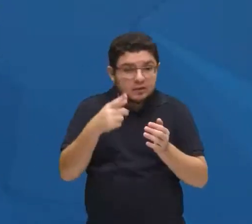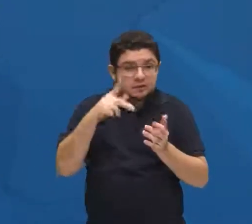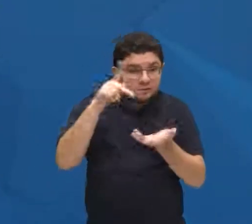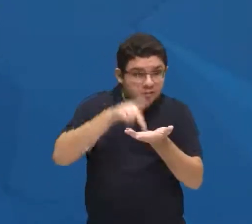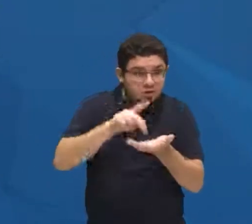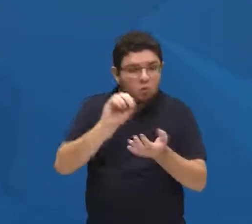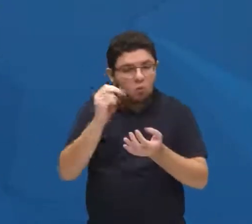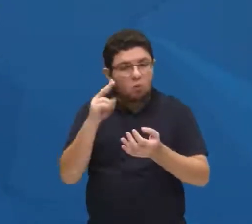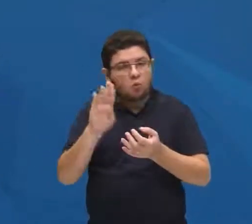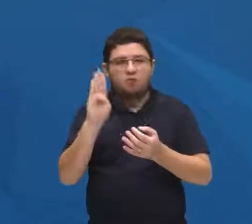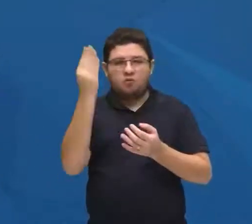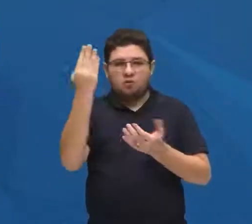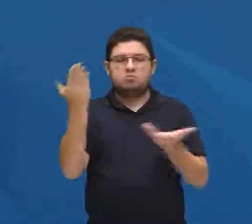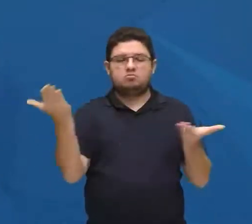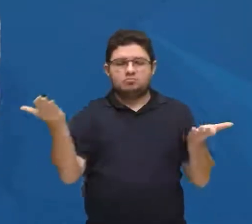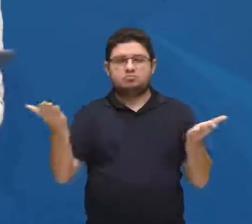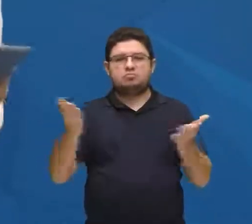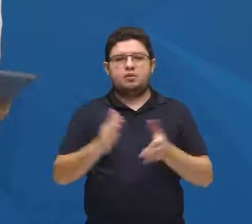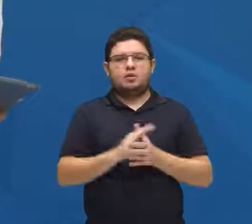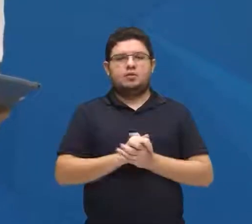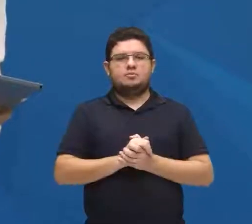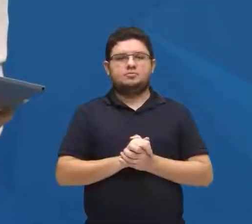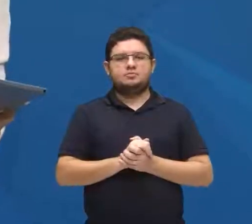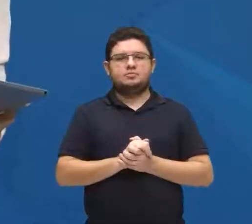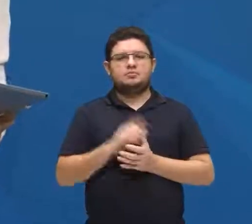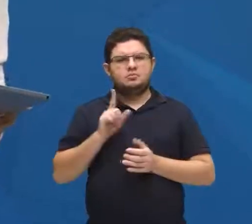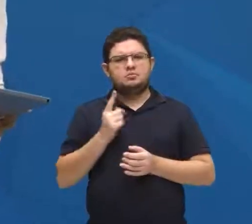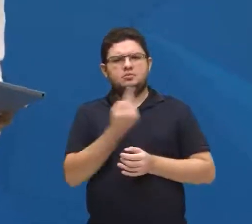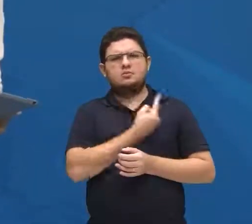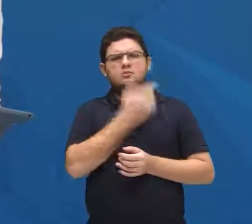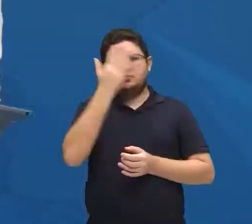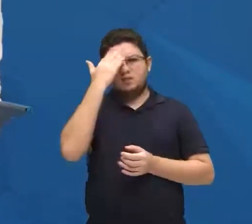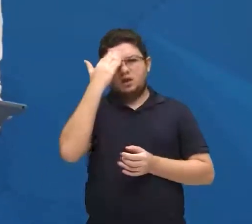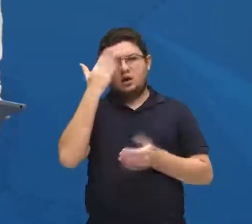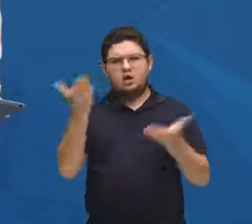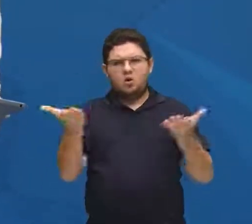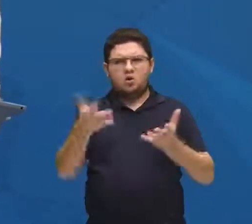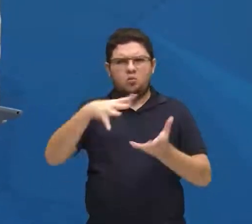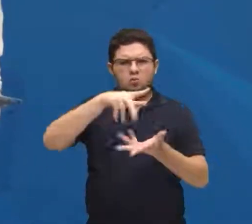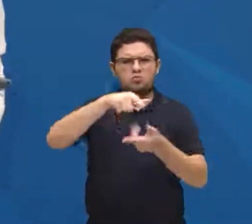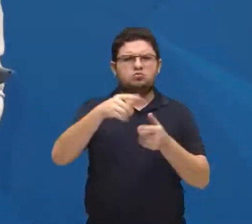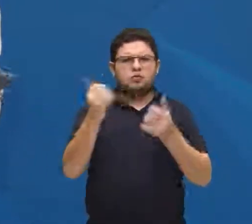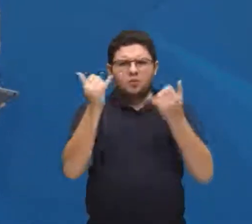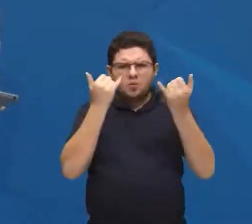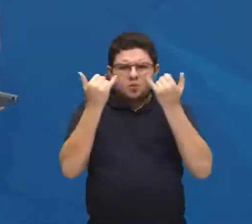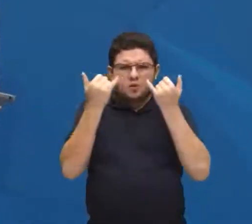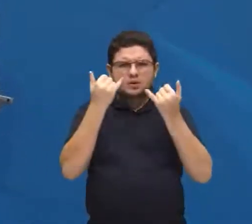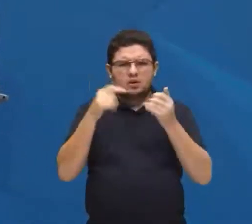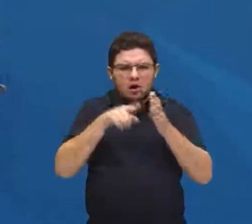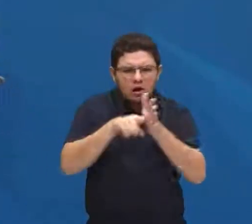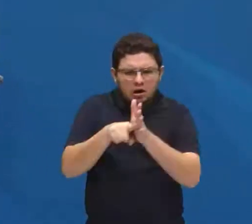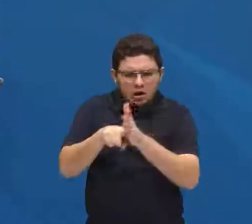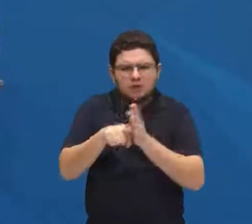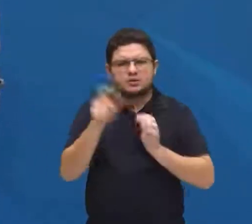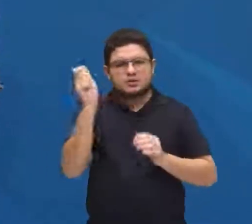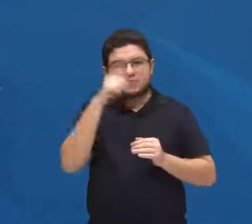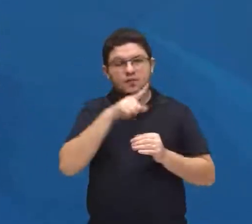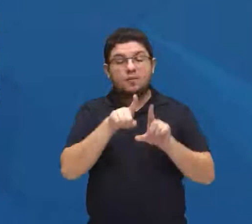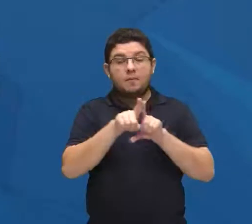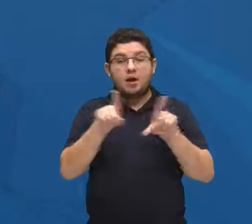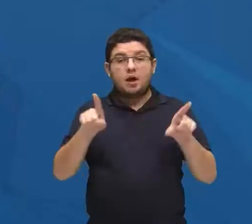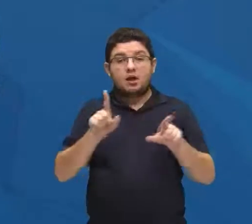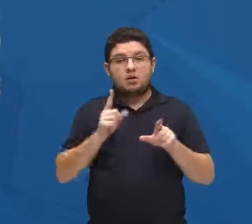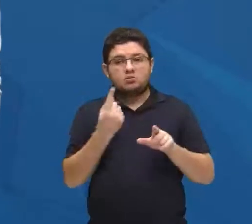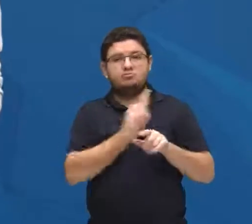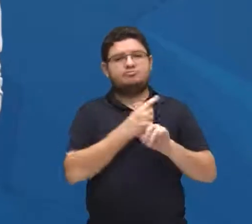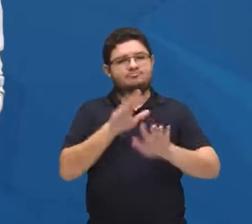chamam a atenção e que nos são pertinentes, tá bom? A gente sabe que hoje em dia é difícil, a gente recebe muita informação e compartilhar fake news não